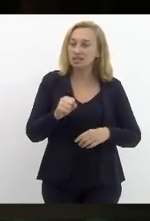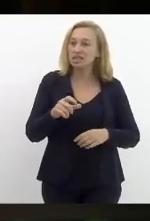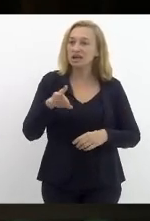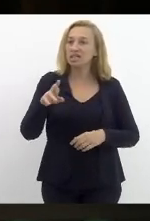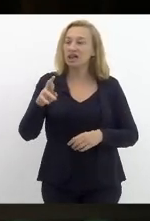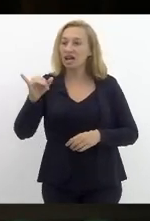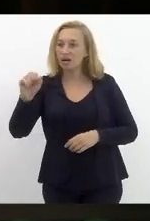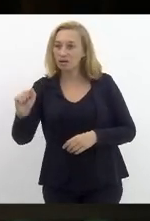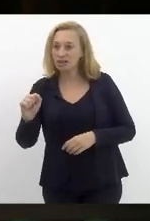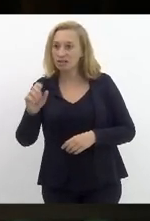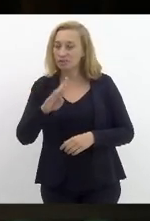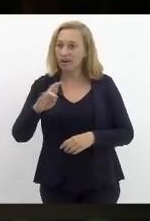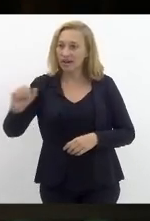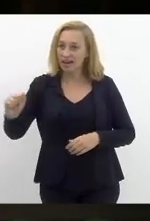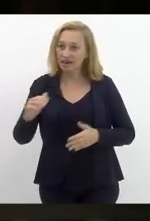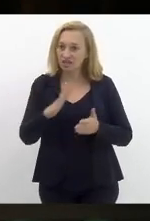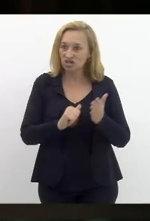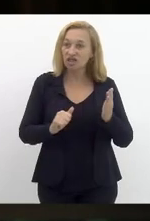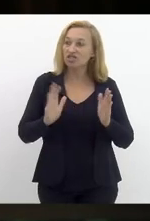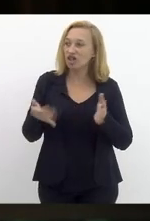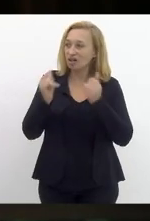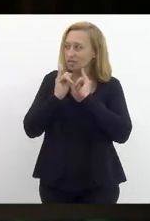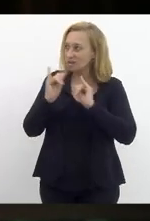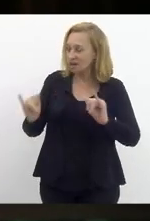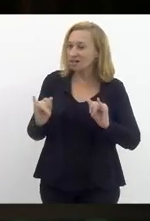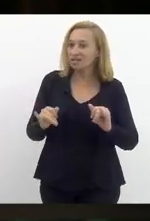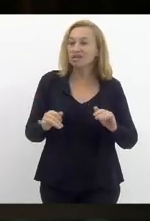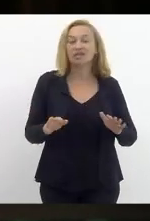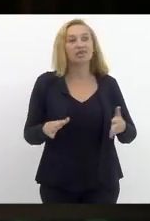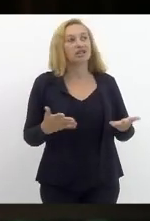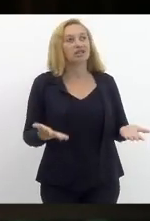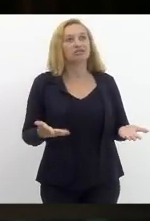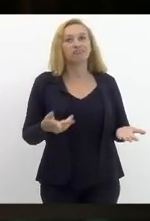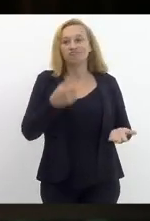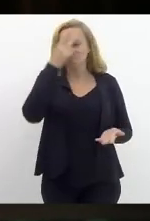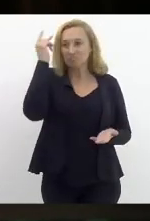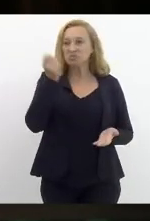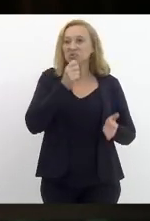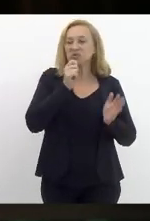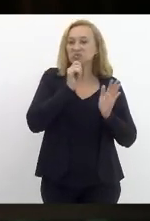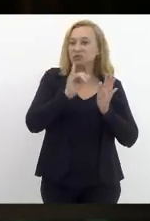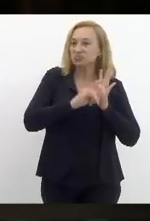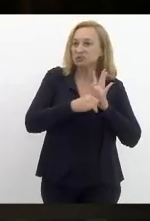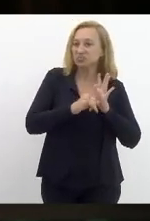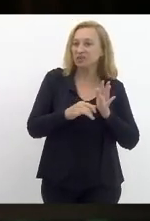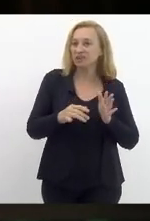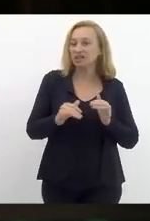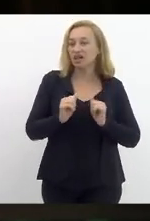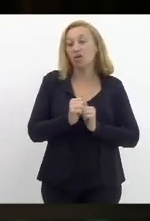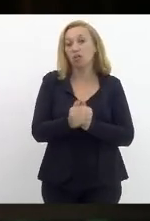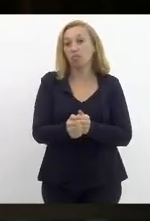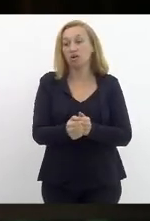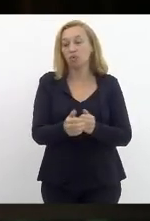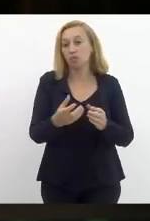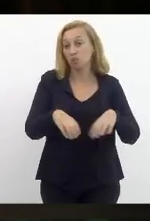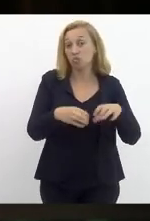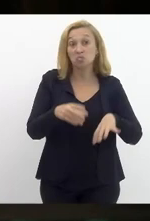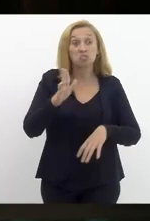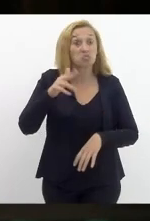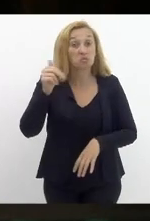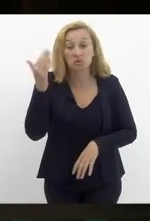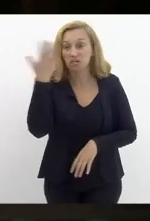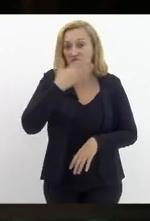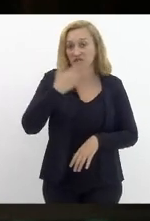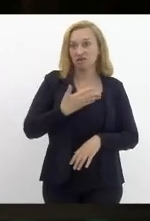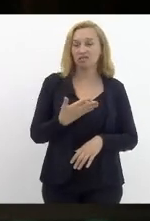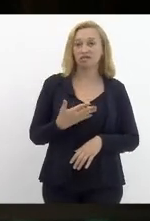barreira, e isso era a minha fala, já foi anunciado, porque em nenhum edital anterior de todos esses anos que eu acompanho o concurso. Nunca vi isso,